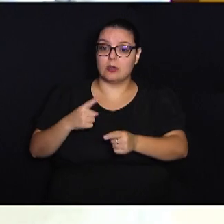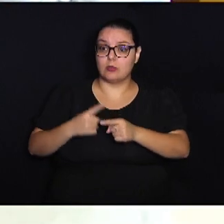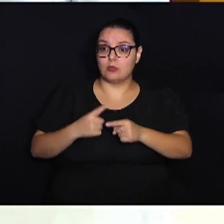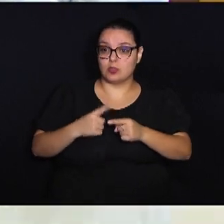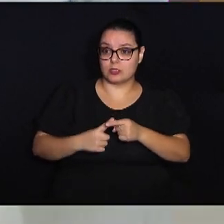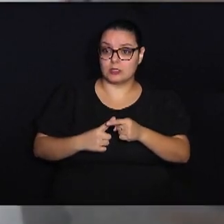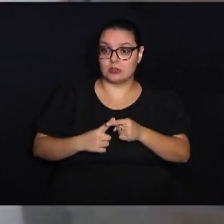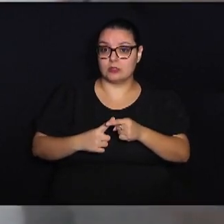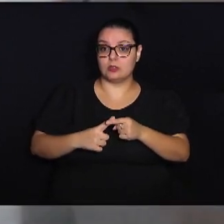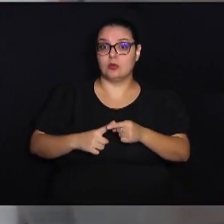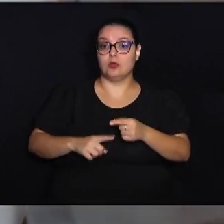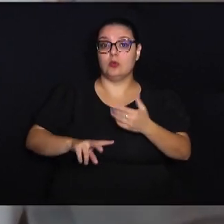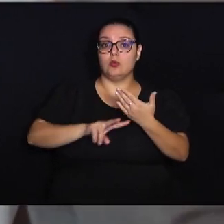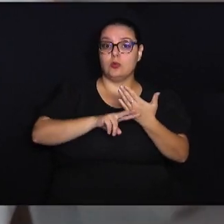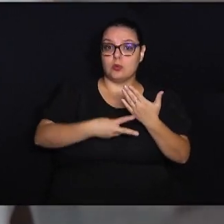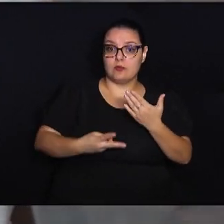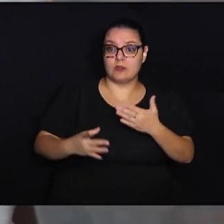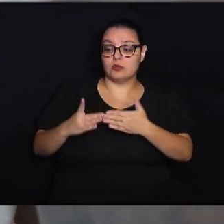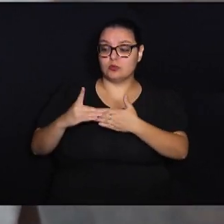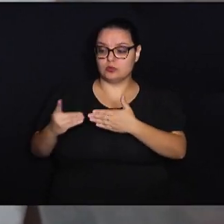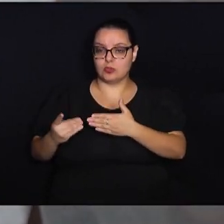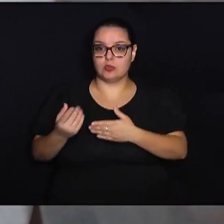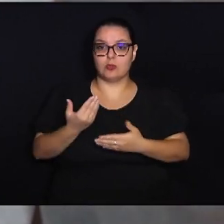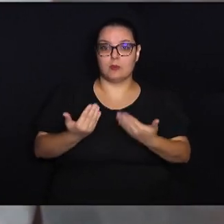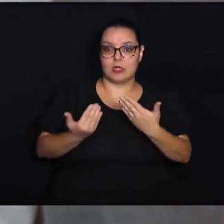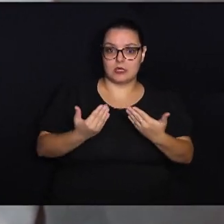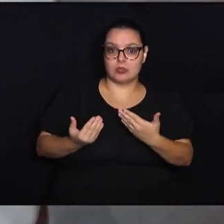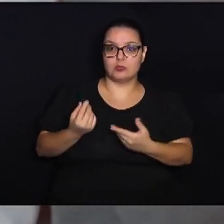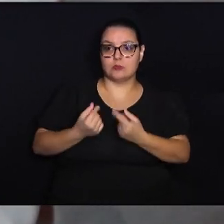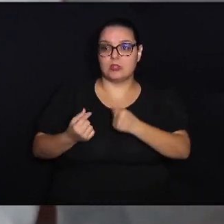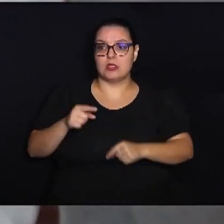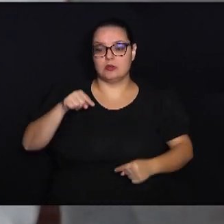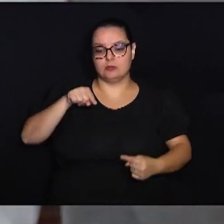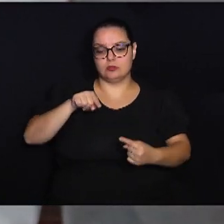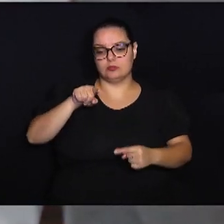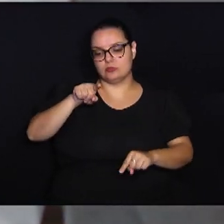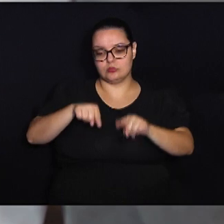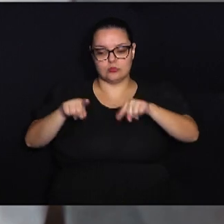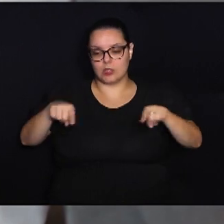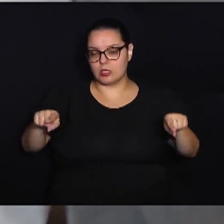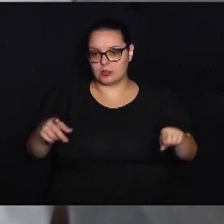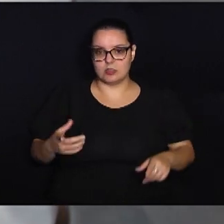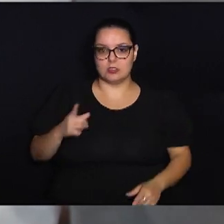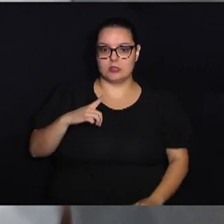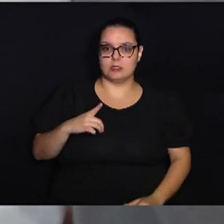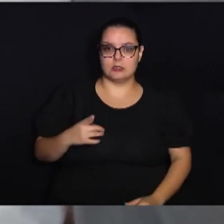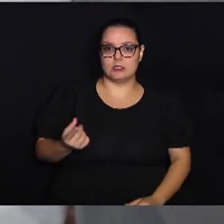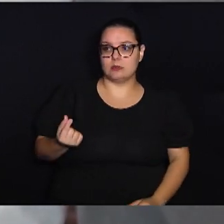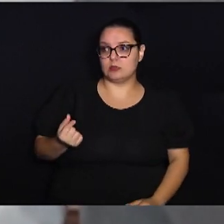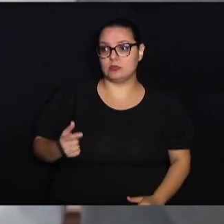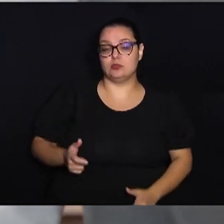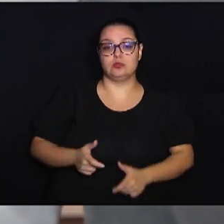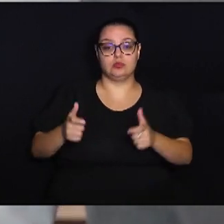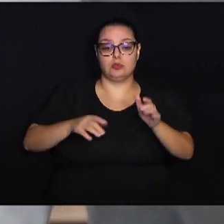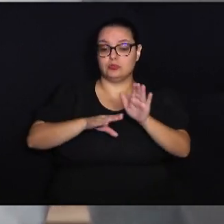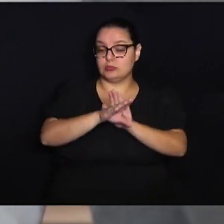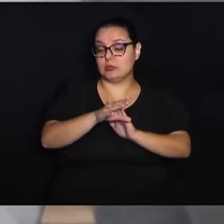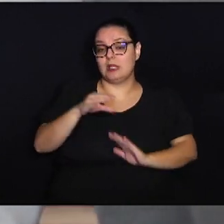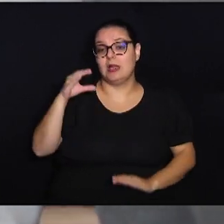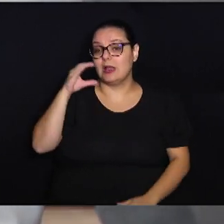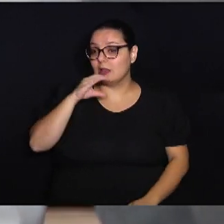do cuidado com os alimentos e, principalmente, da não utilização de agrotóxicos. Eu achei uma